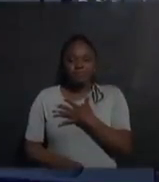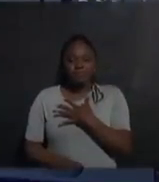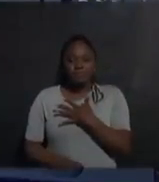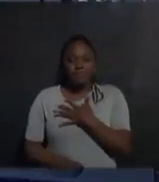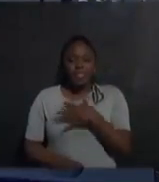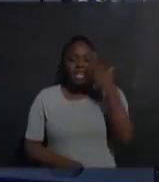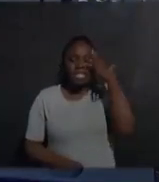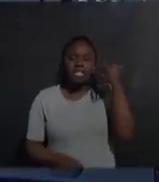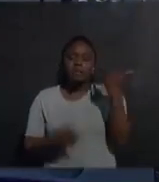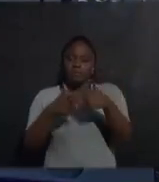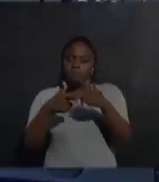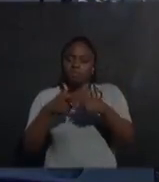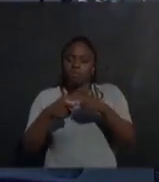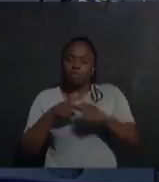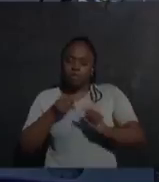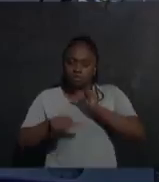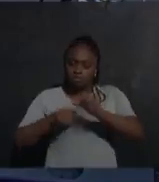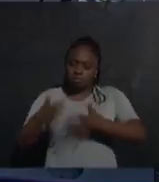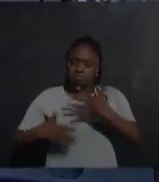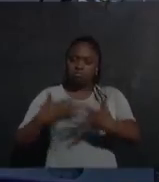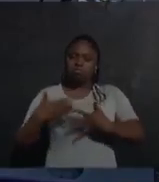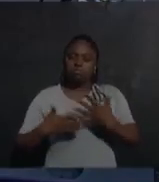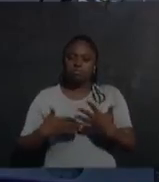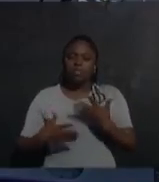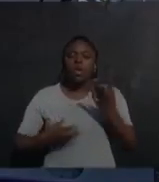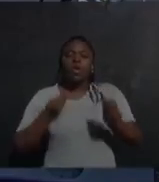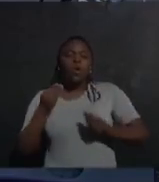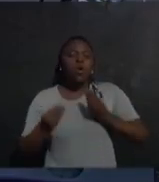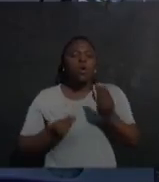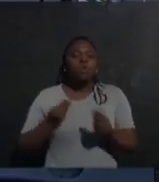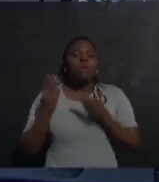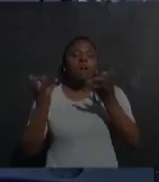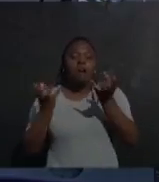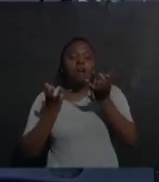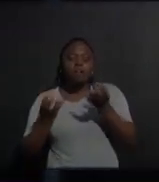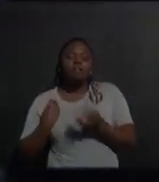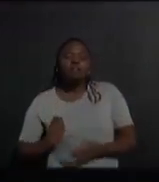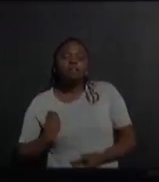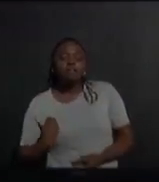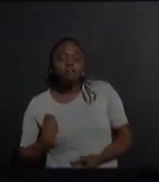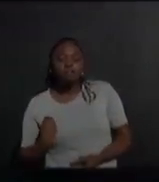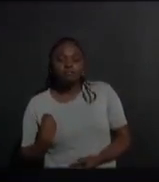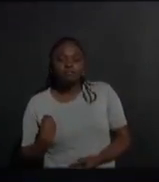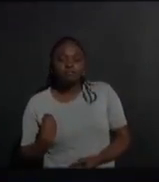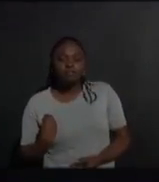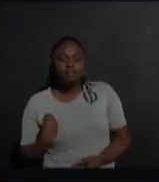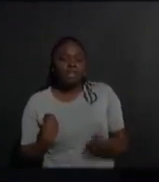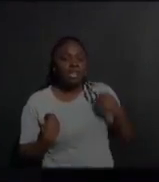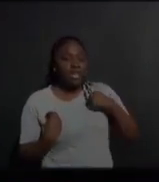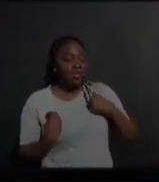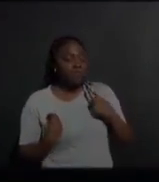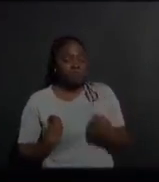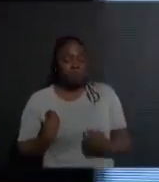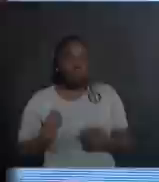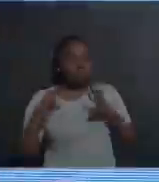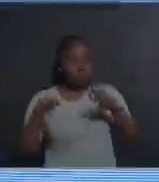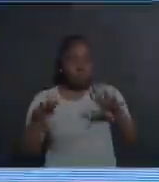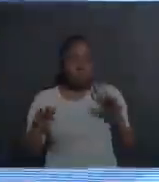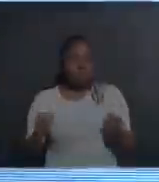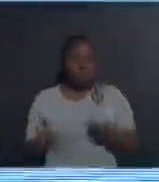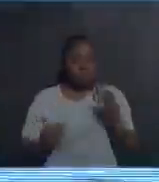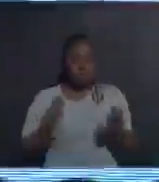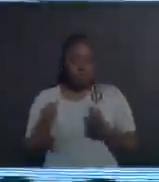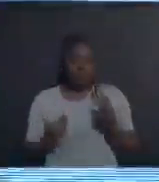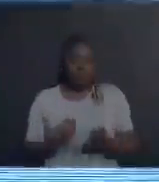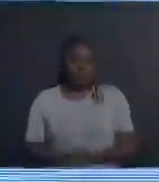sobre avivamento? Como que a gente vai querer viver uma coisa que muitos de nós ainda não vivemos? Nós não temos a memória